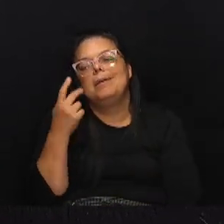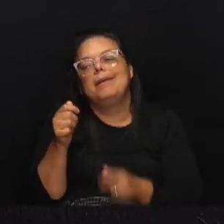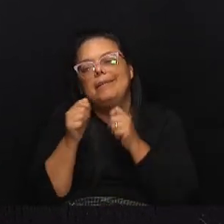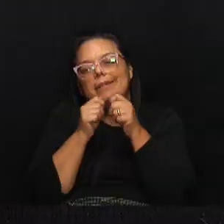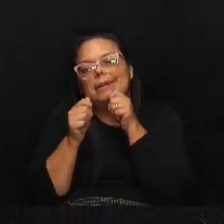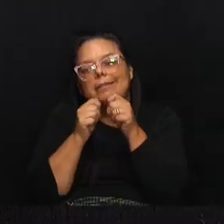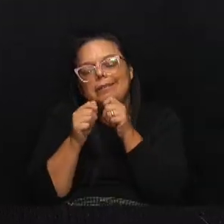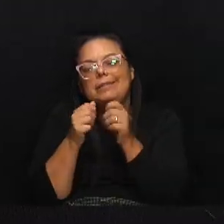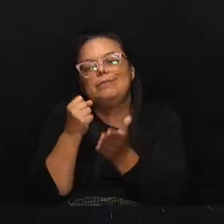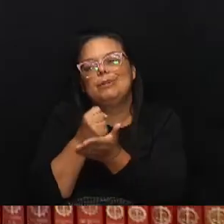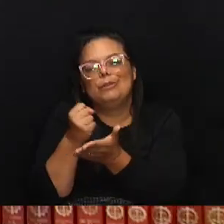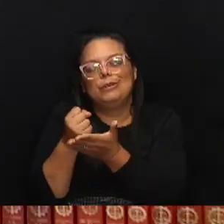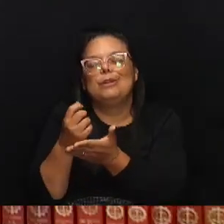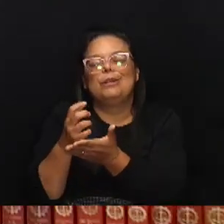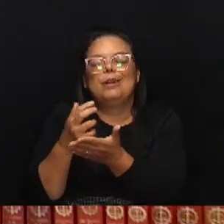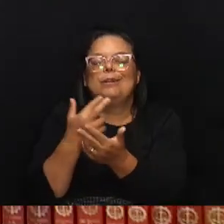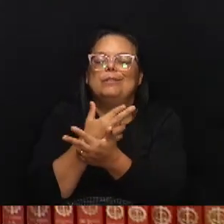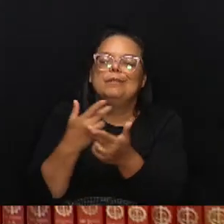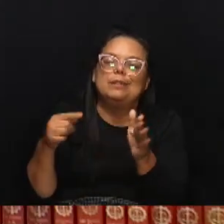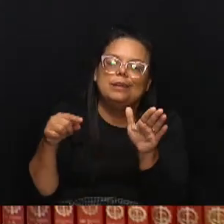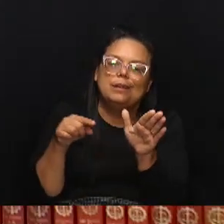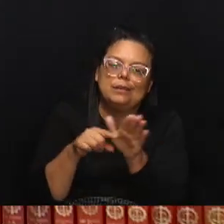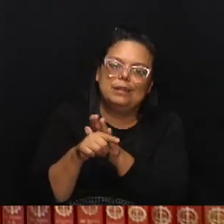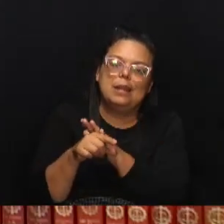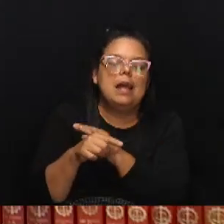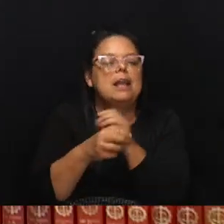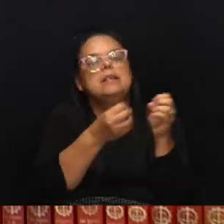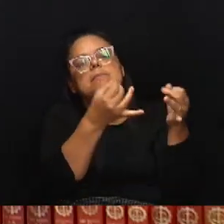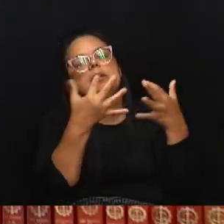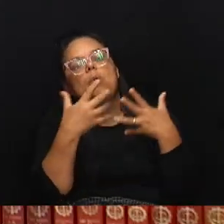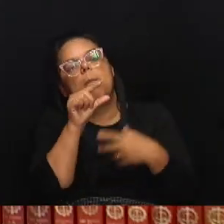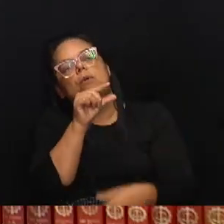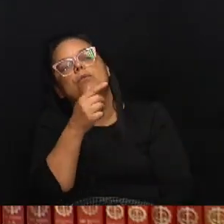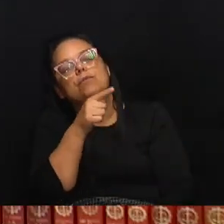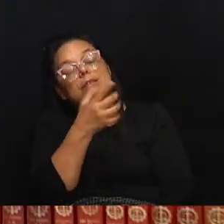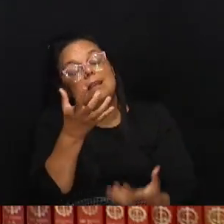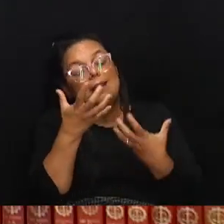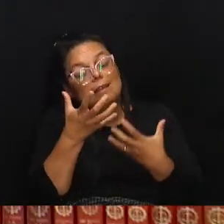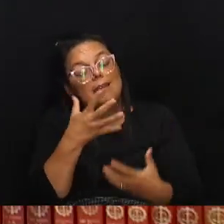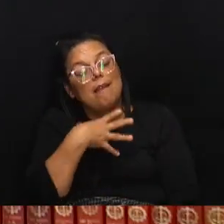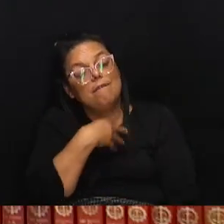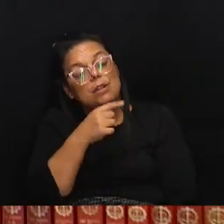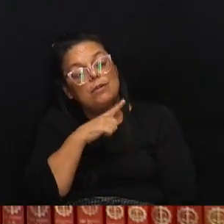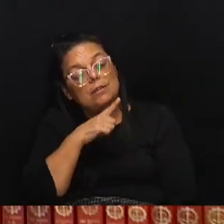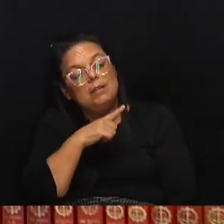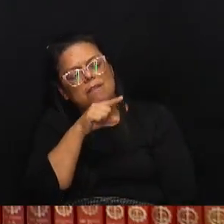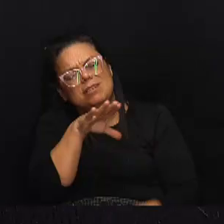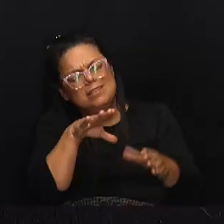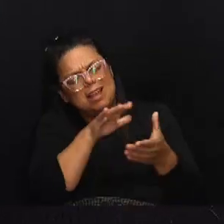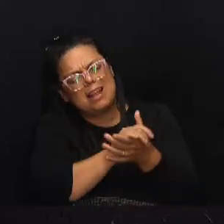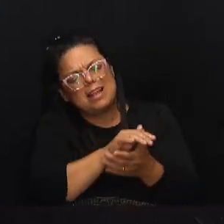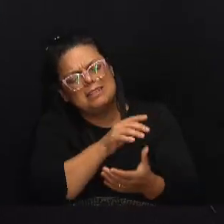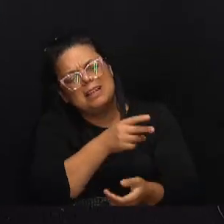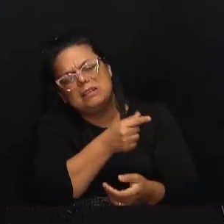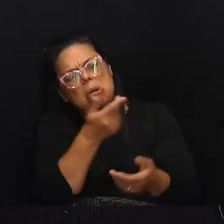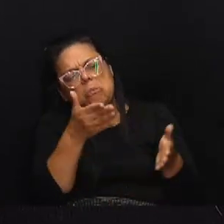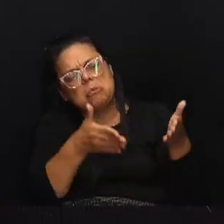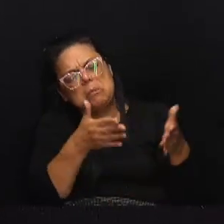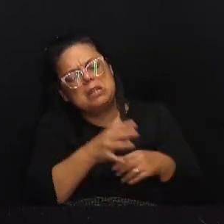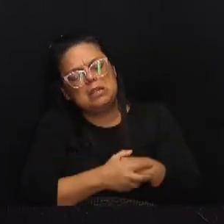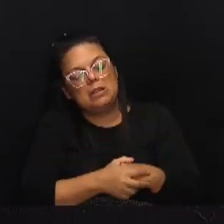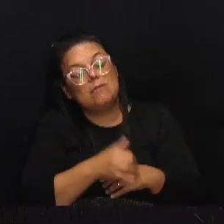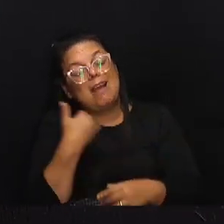admissão esse tipo de coisa. Me conta um pouco sobre você pretende ter filhos, você é casada há muito tempo, qual a idade?